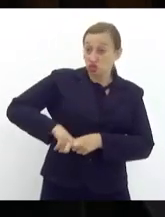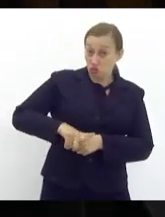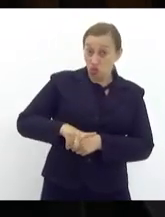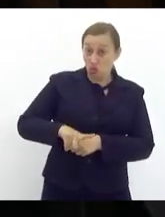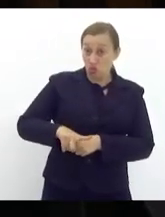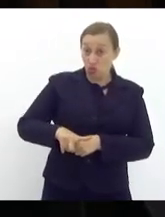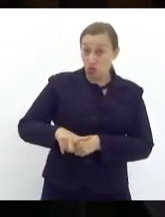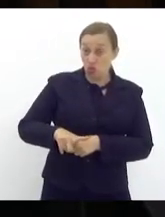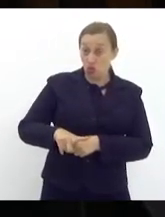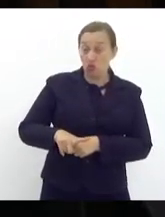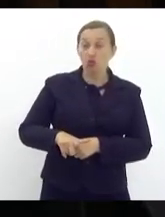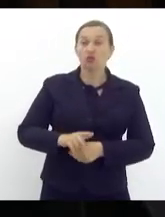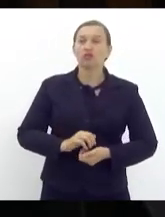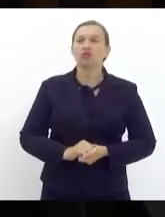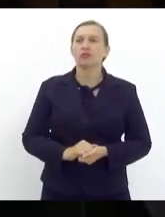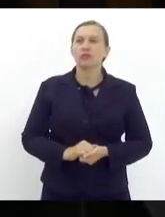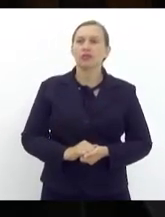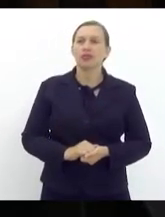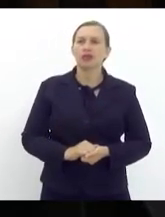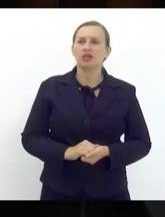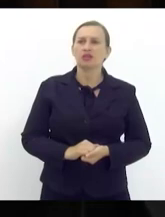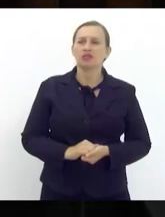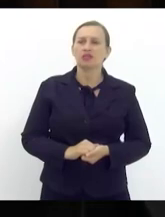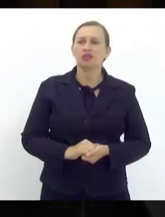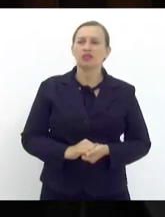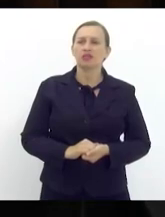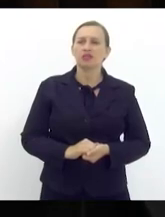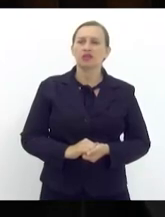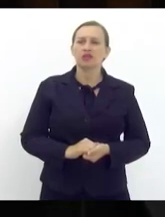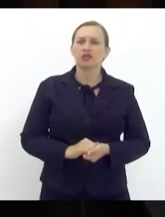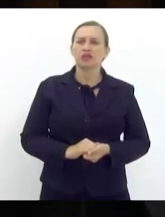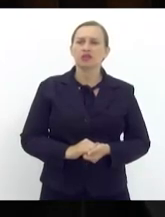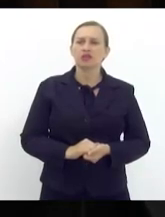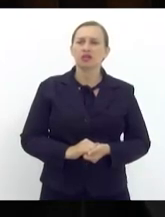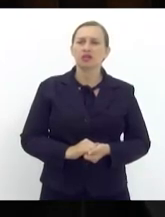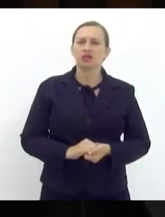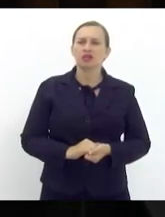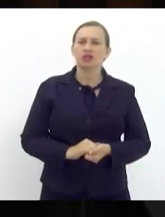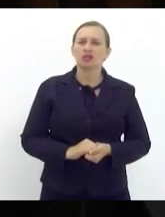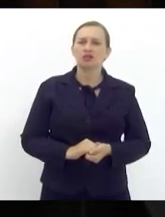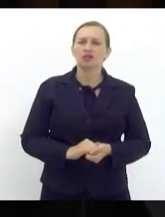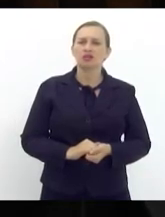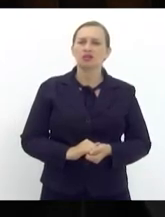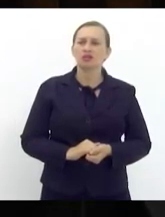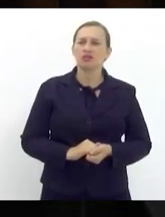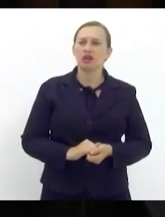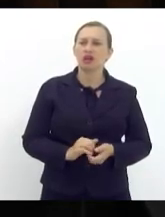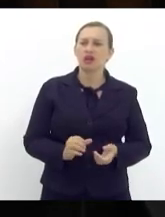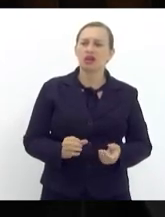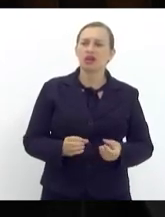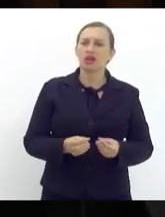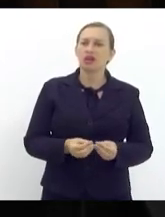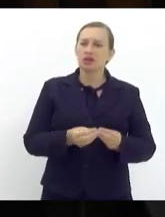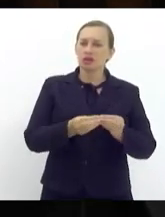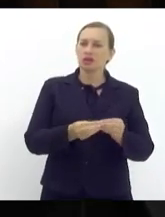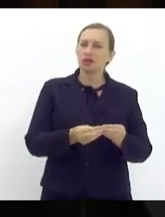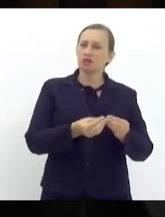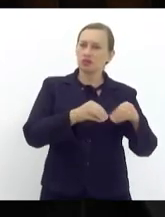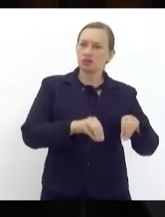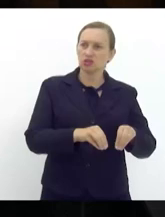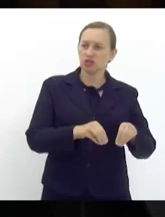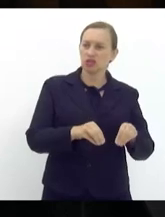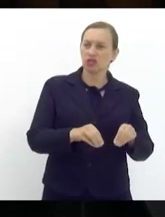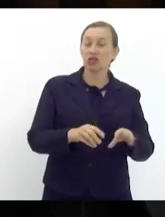um piau nesse deputado que usa da saúde do nosso povo para comprar cabo eleitoral.